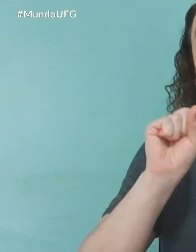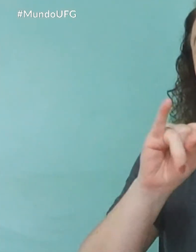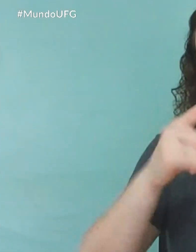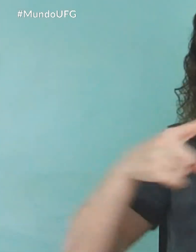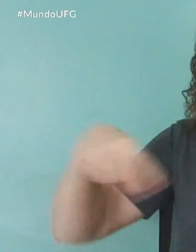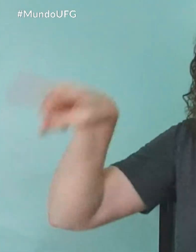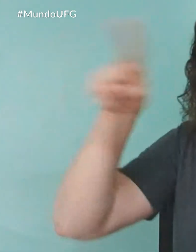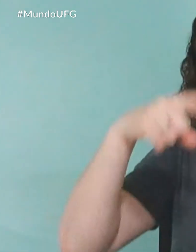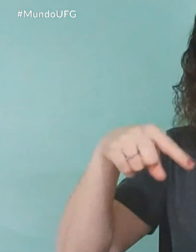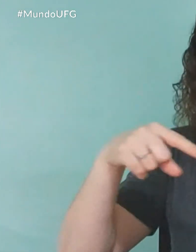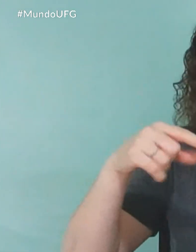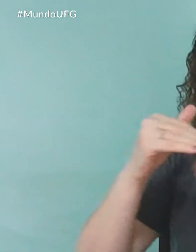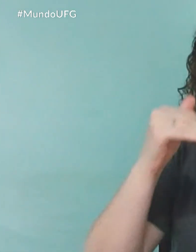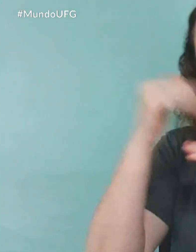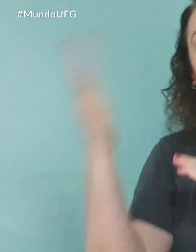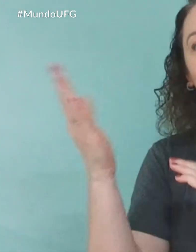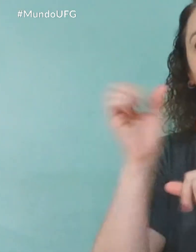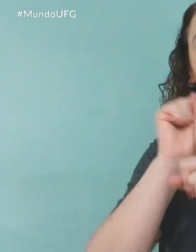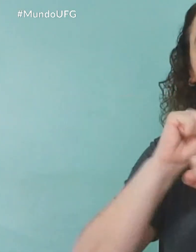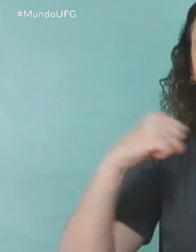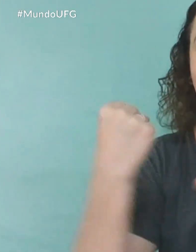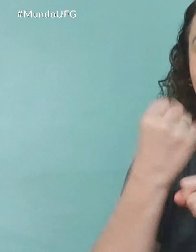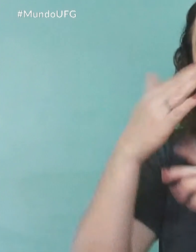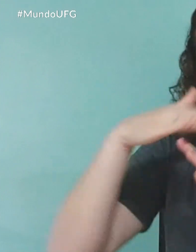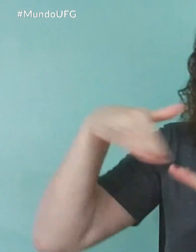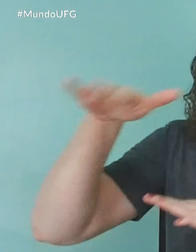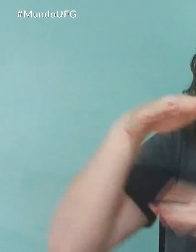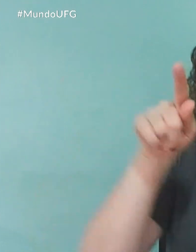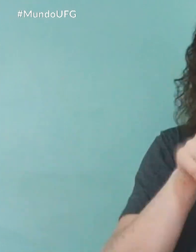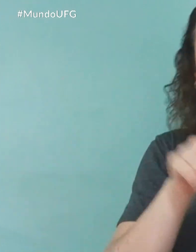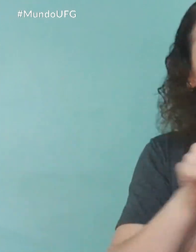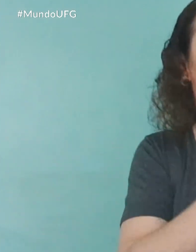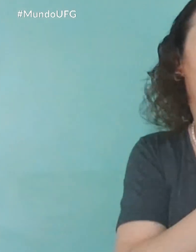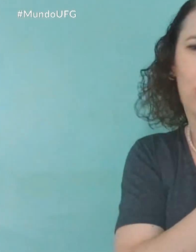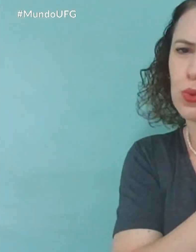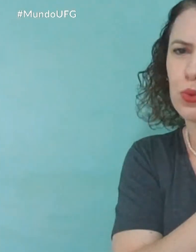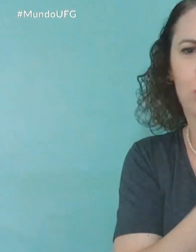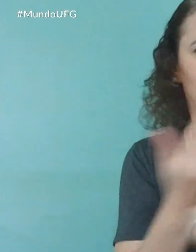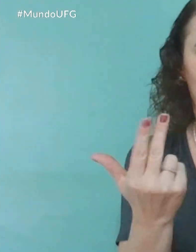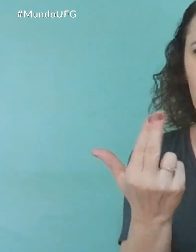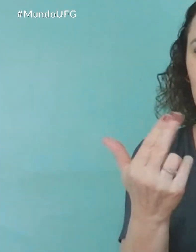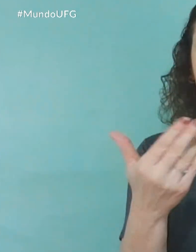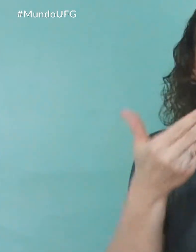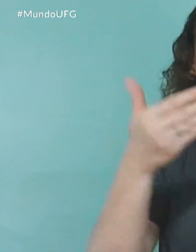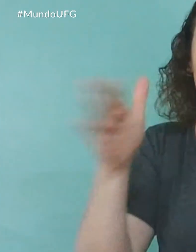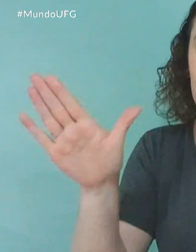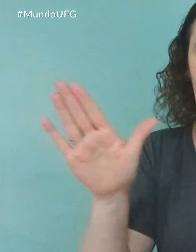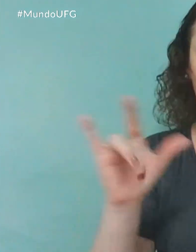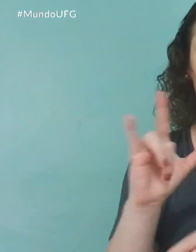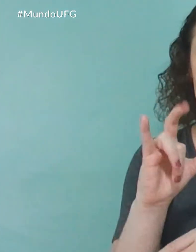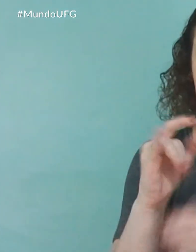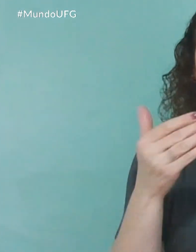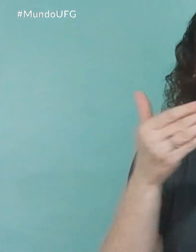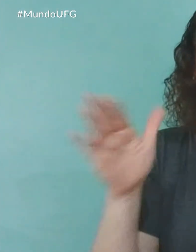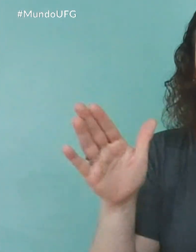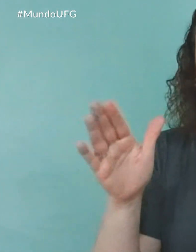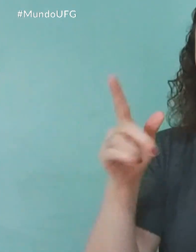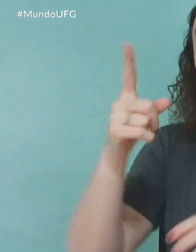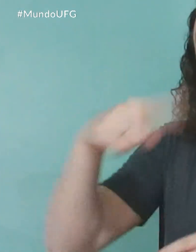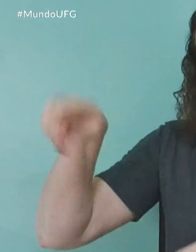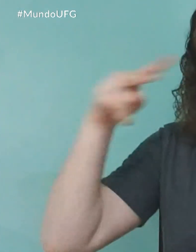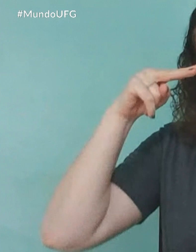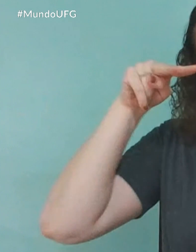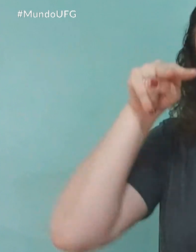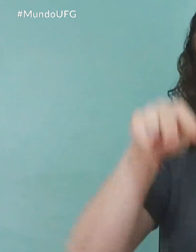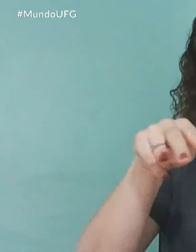vídeos, inclusive para contribuir com a professora Sueli, para que a sociedade conheça o projeto A Bibliolibras.